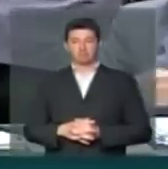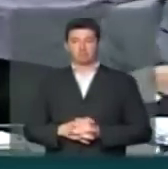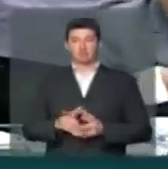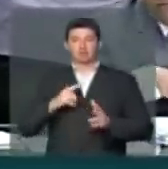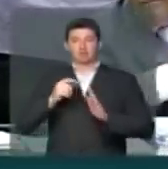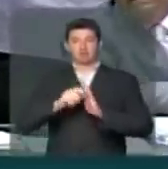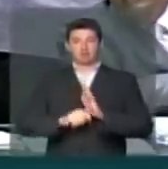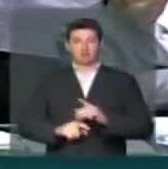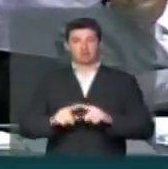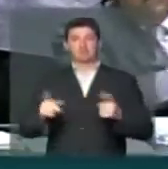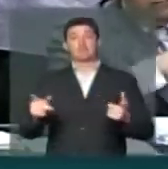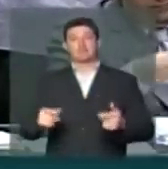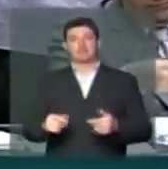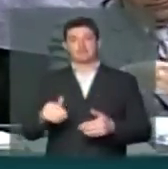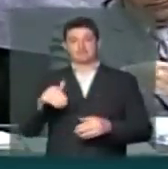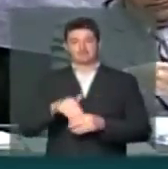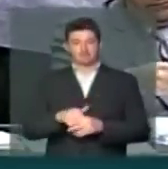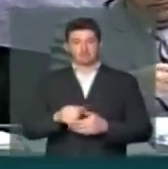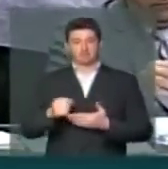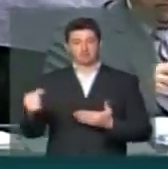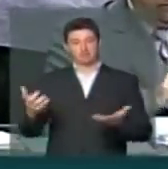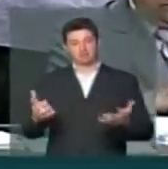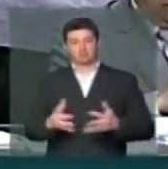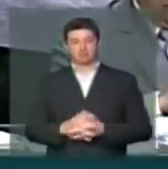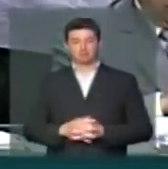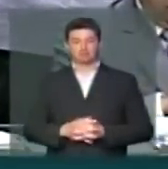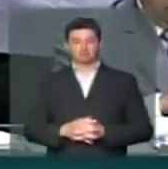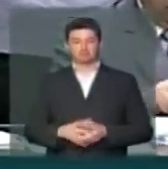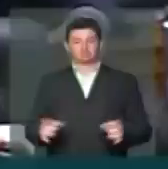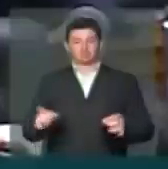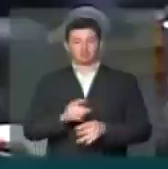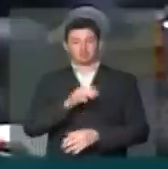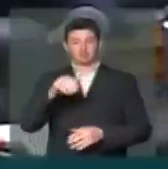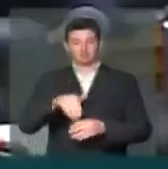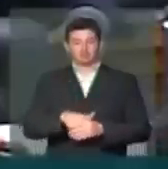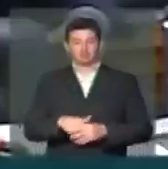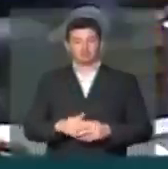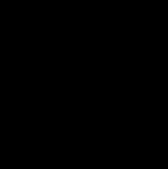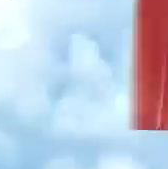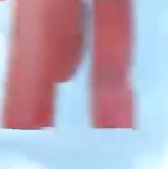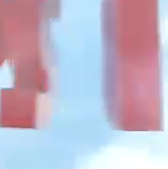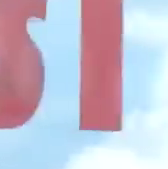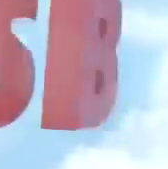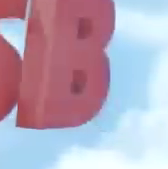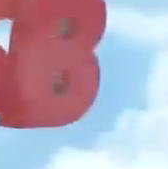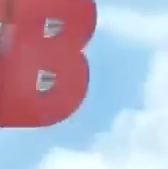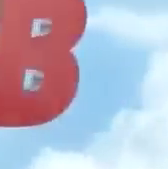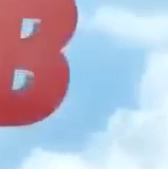relatório, sem ser votada, a matéria vencida, deputado. Vamos encerrar a votação. Presidente.